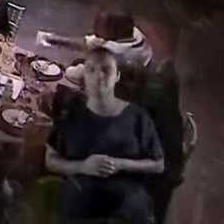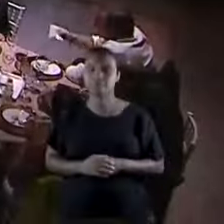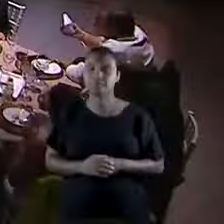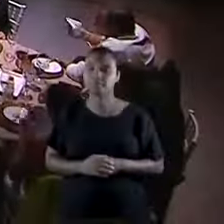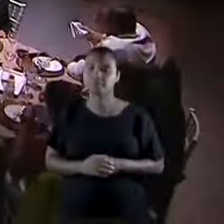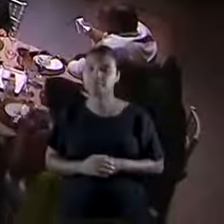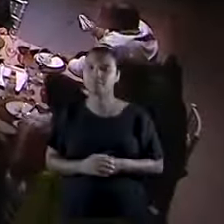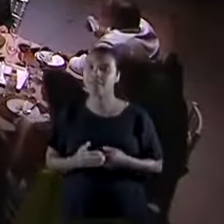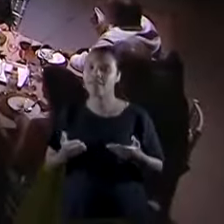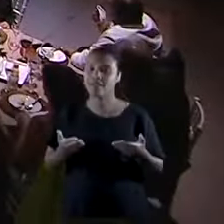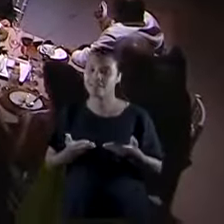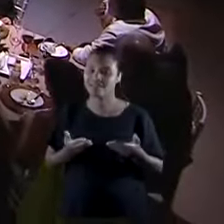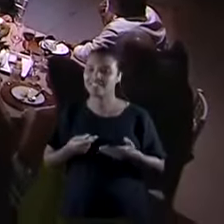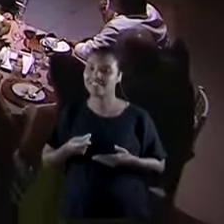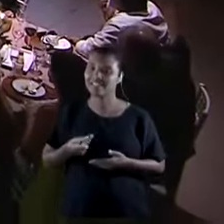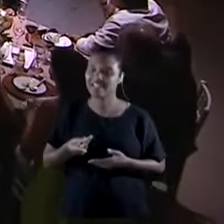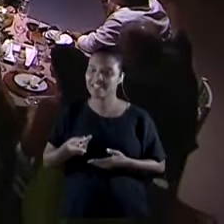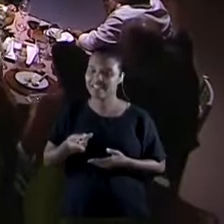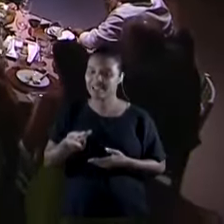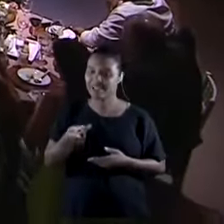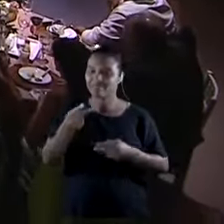Eternizando este momento.